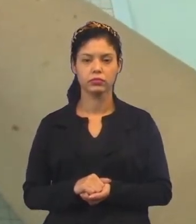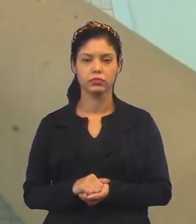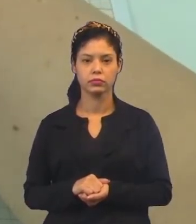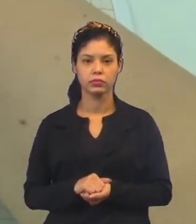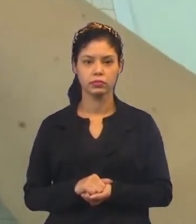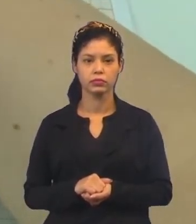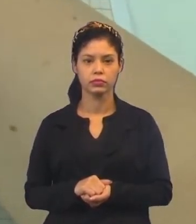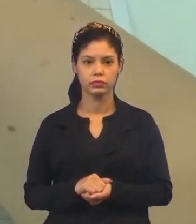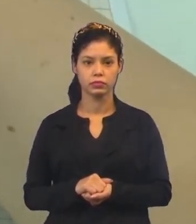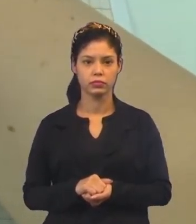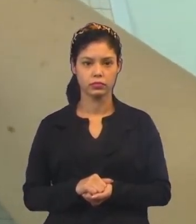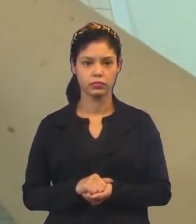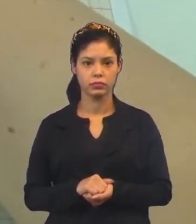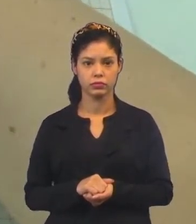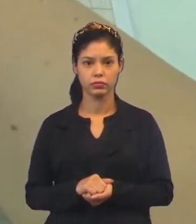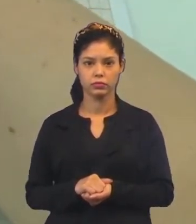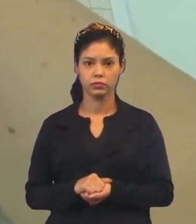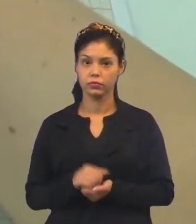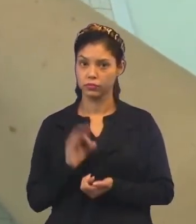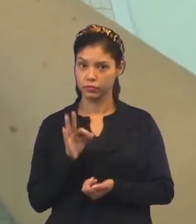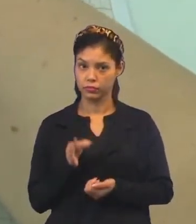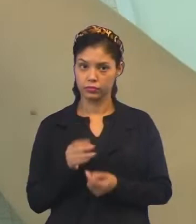Formato, né, aqui de uma cruz, certo?